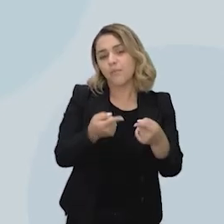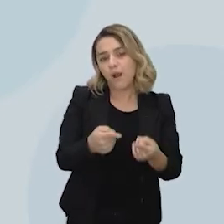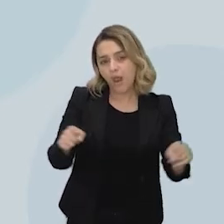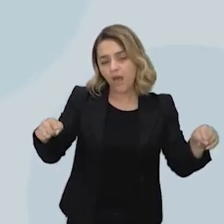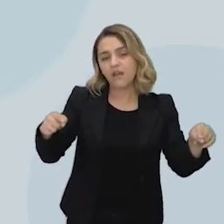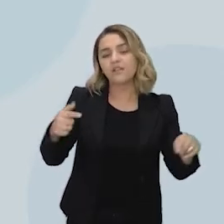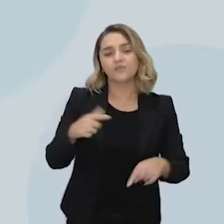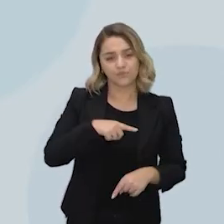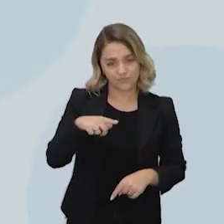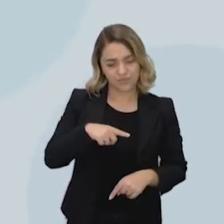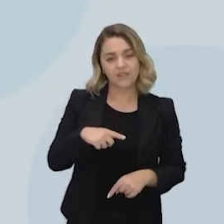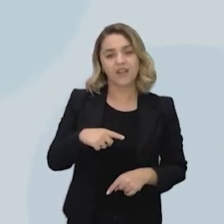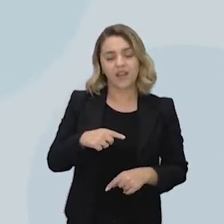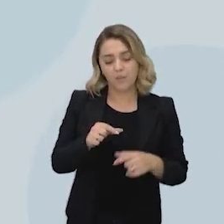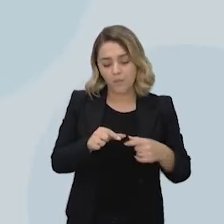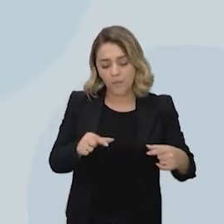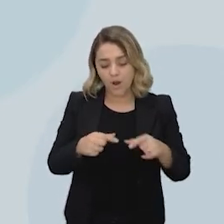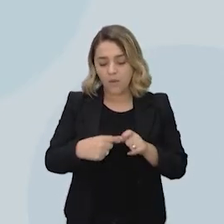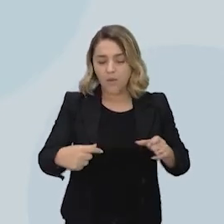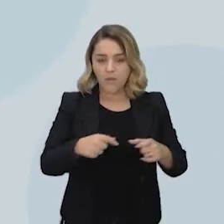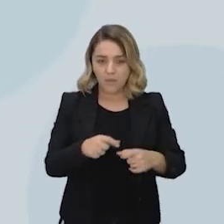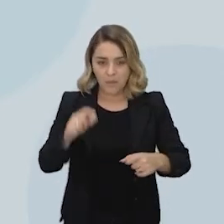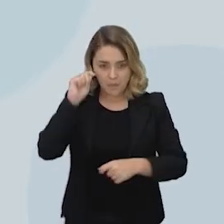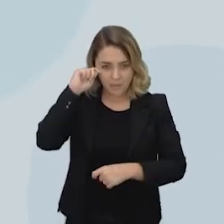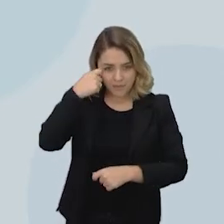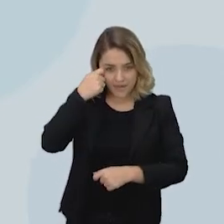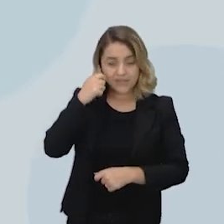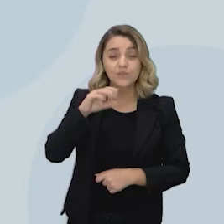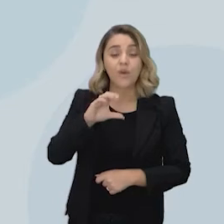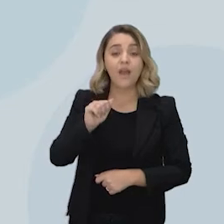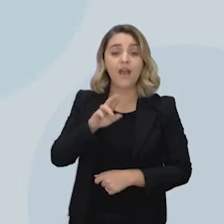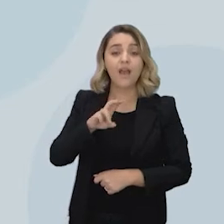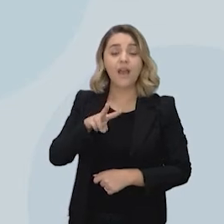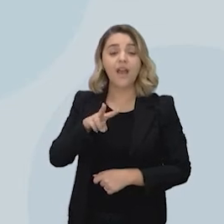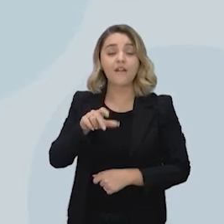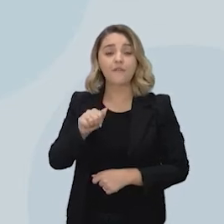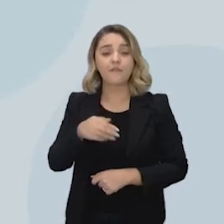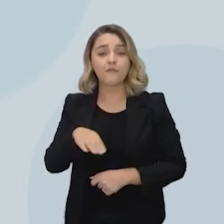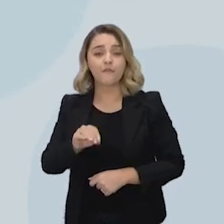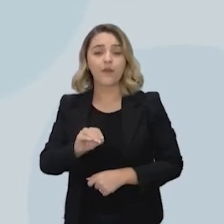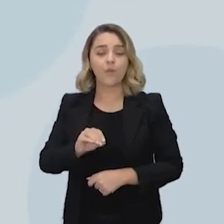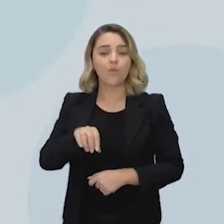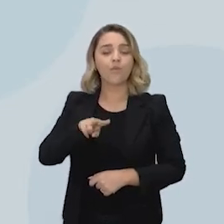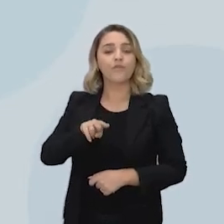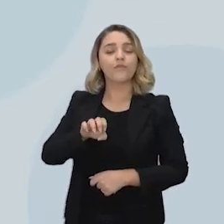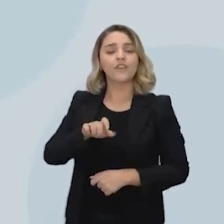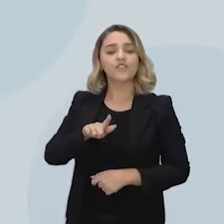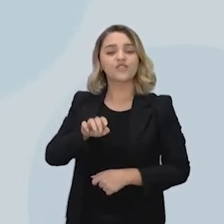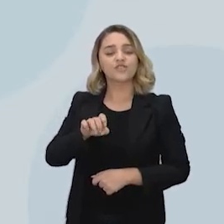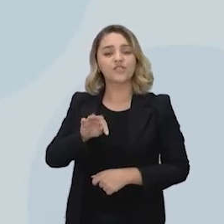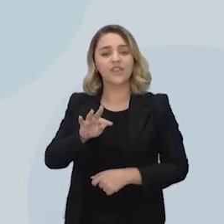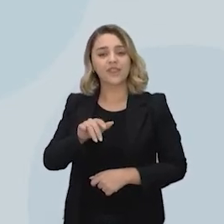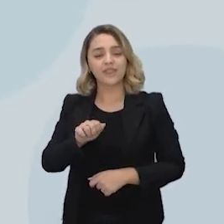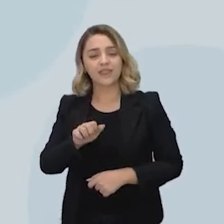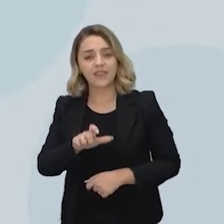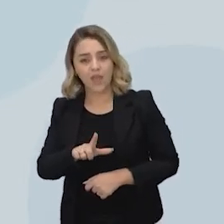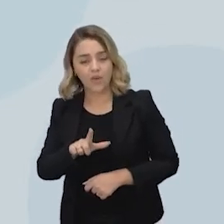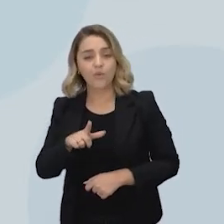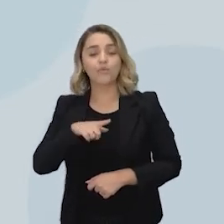da pirólise lenta é o processo que a gente faz para fazer o carvão vegetal, que a gente utiliza aí no churrasco, não só no churrasco, porque ele também